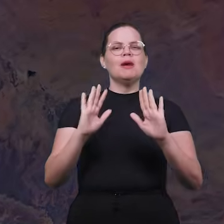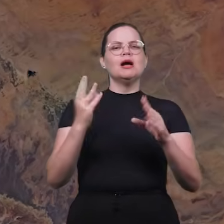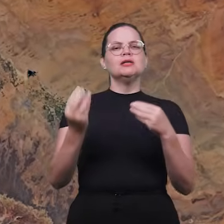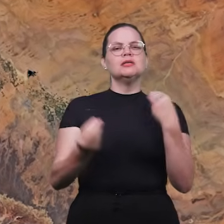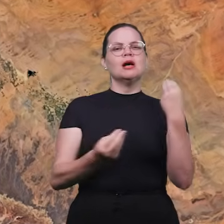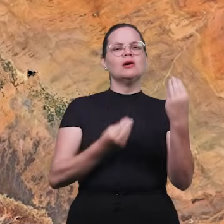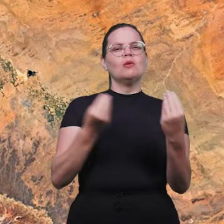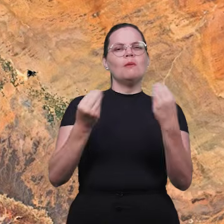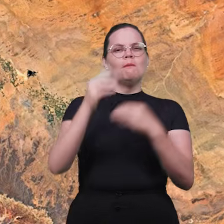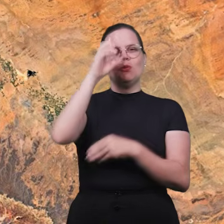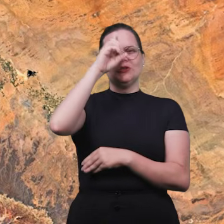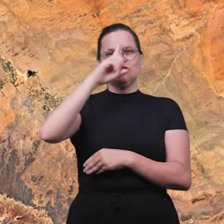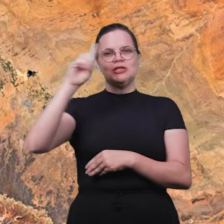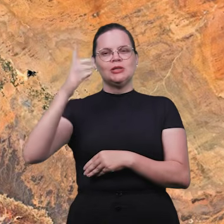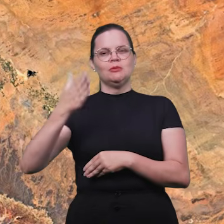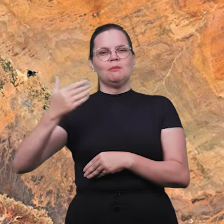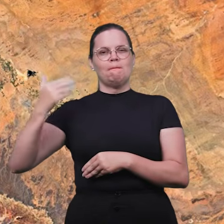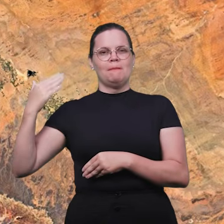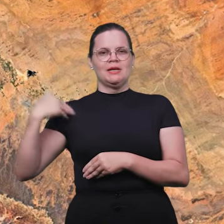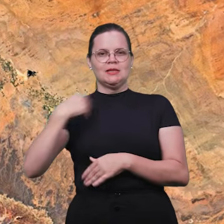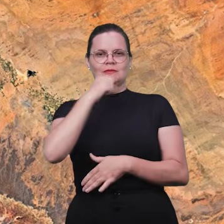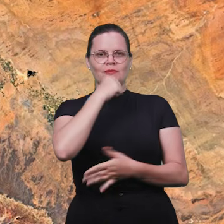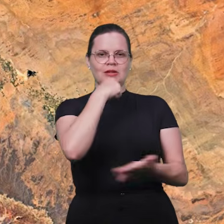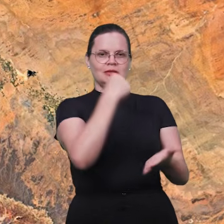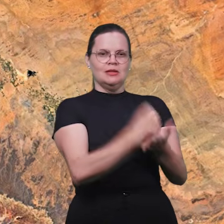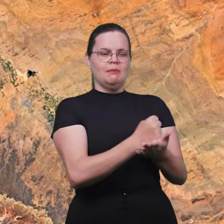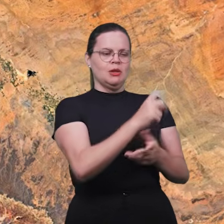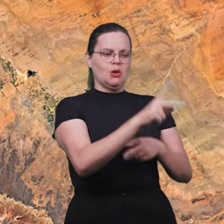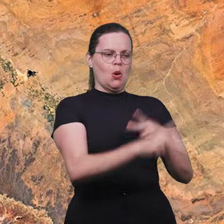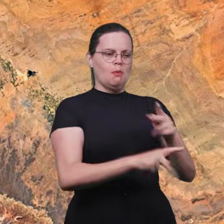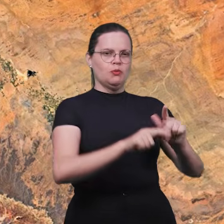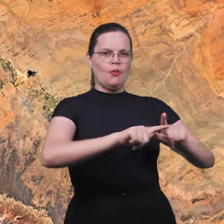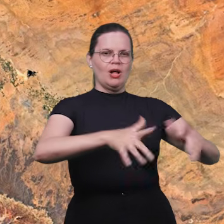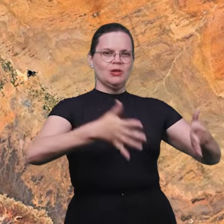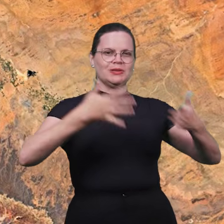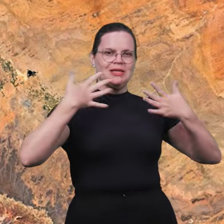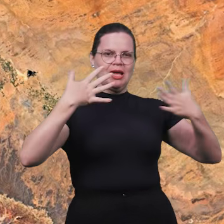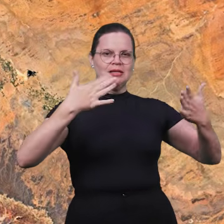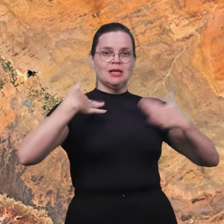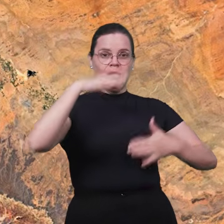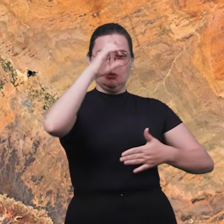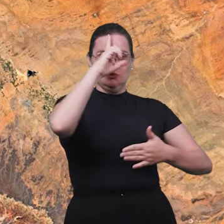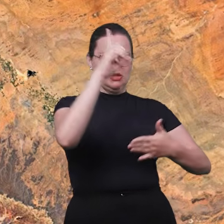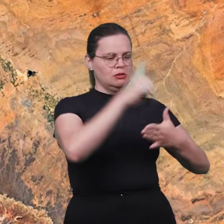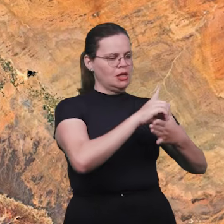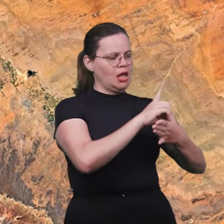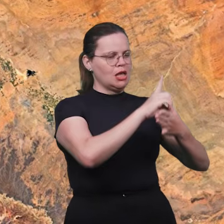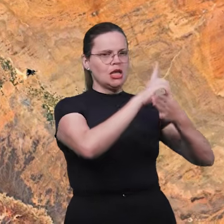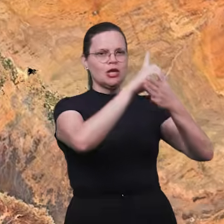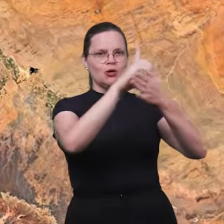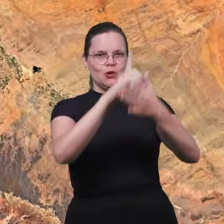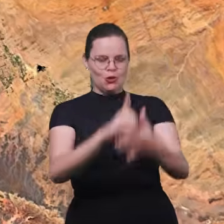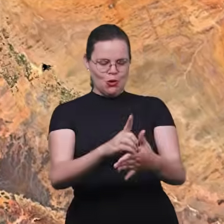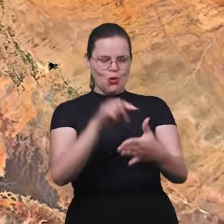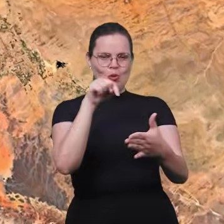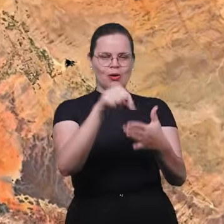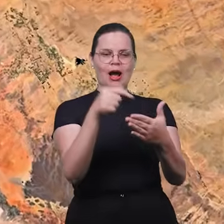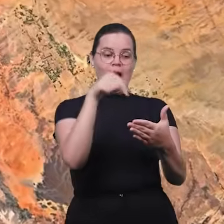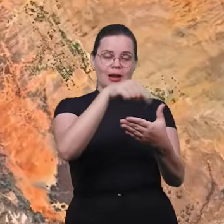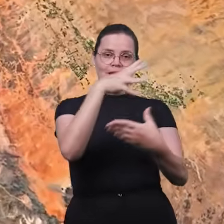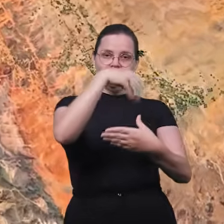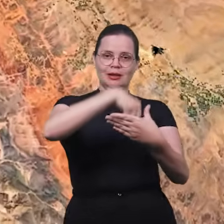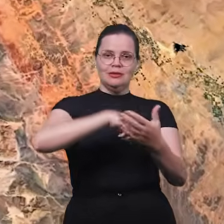o seu povo, o povo de Deus da velha aliança, pelo deserto, do Egito até a terra